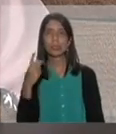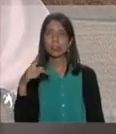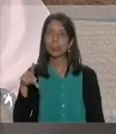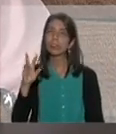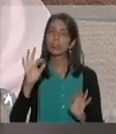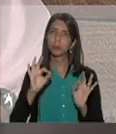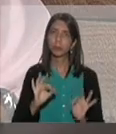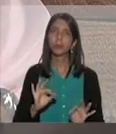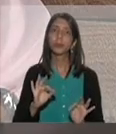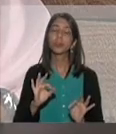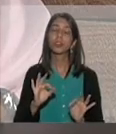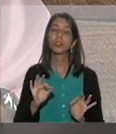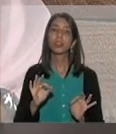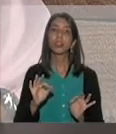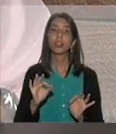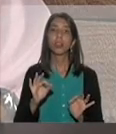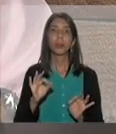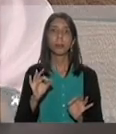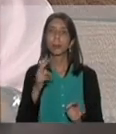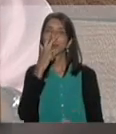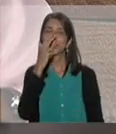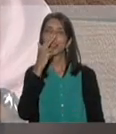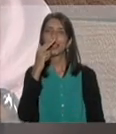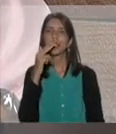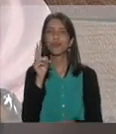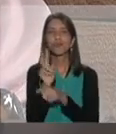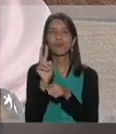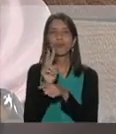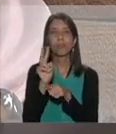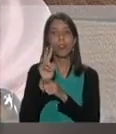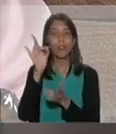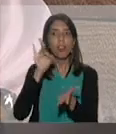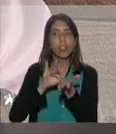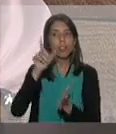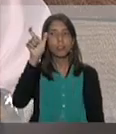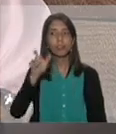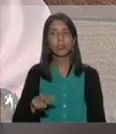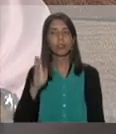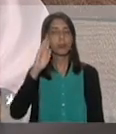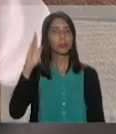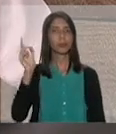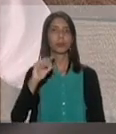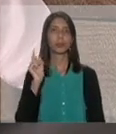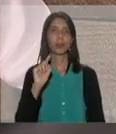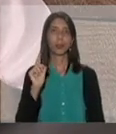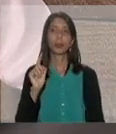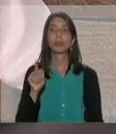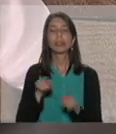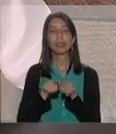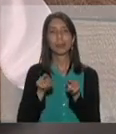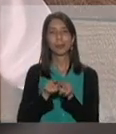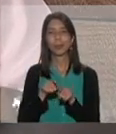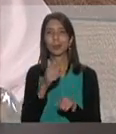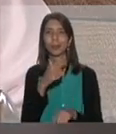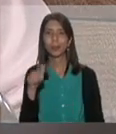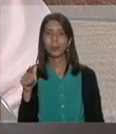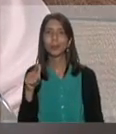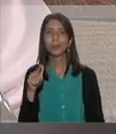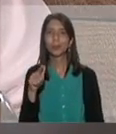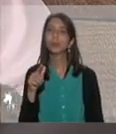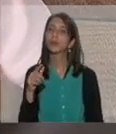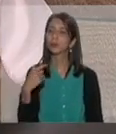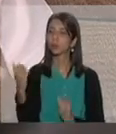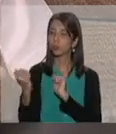direção dele, que foi absolutamente certo. Assim, praticamente uma figuração, e interessante que também o Fúvio